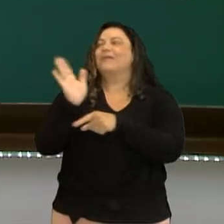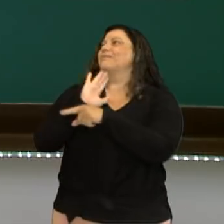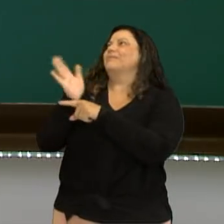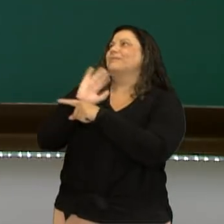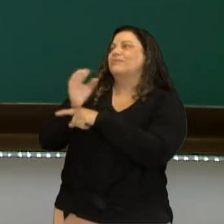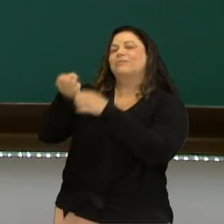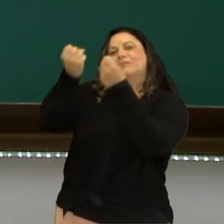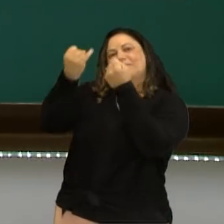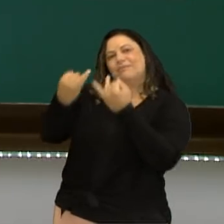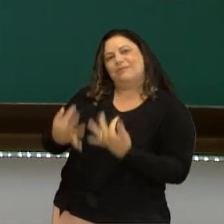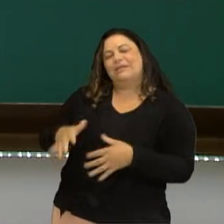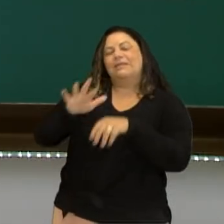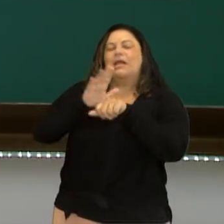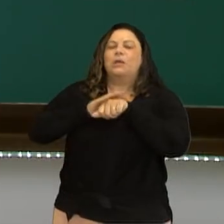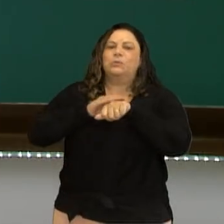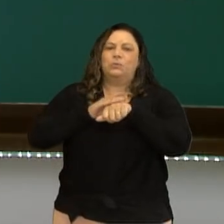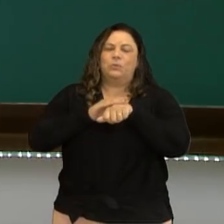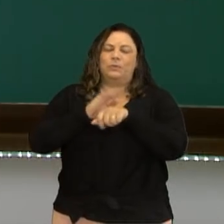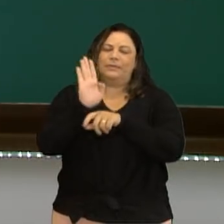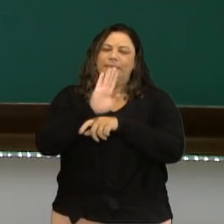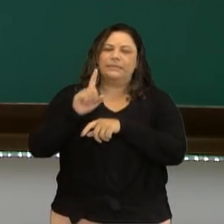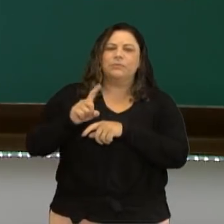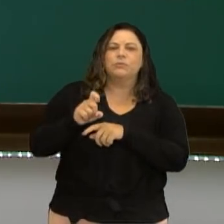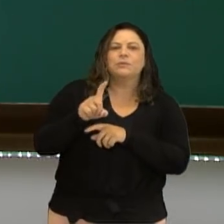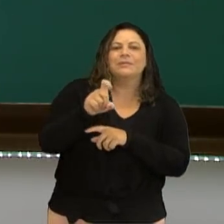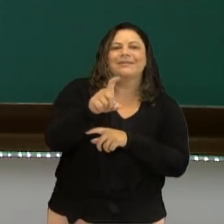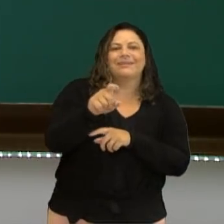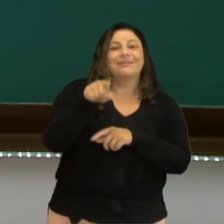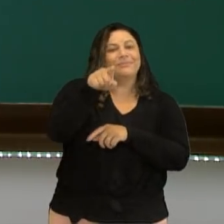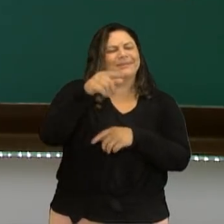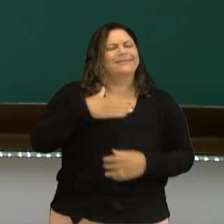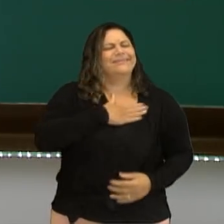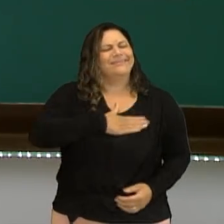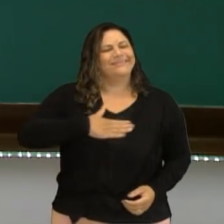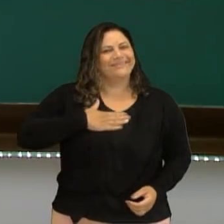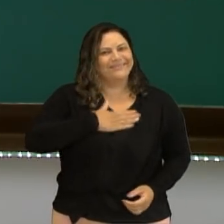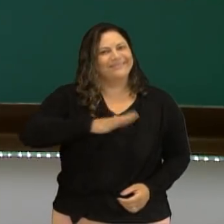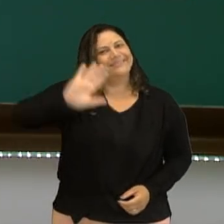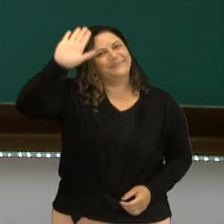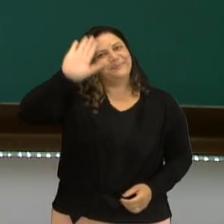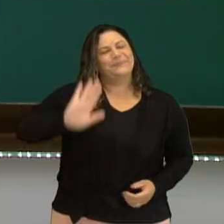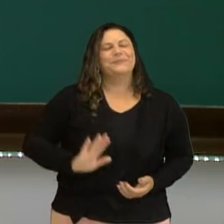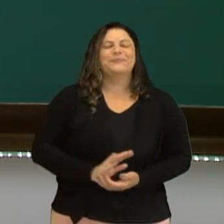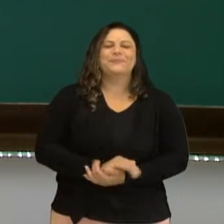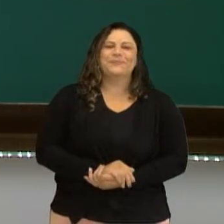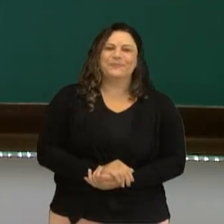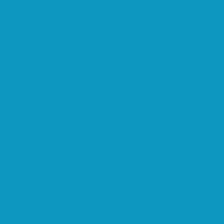falamos de doenças causadas por bactérias. Espero que vocês tenham gostado. Até breve!